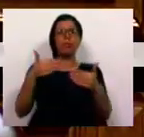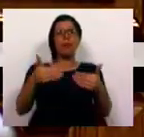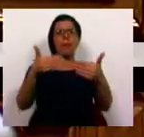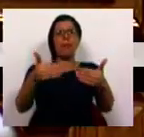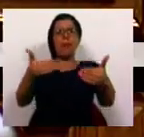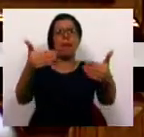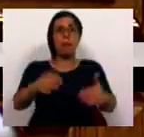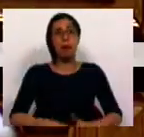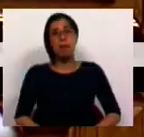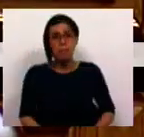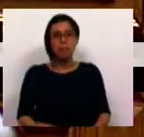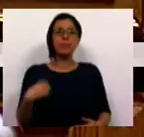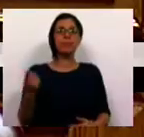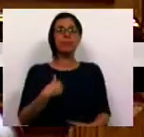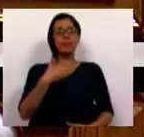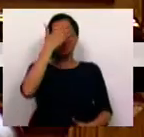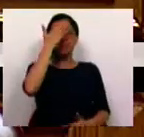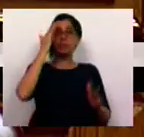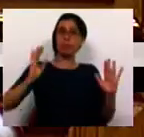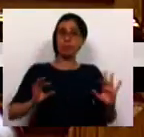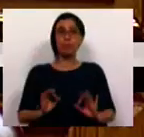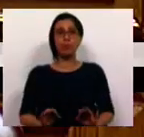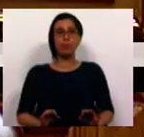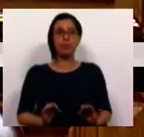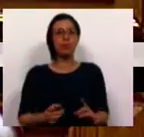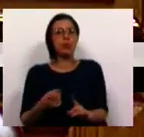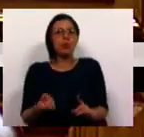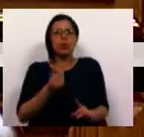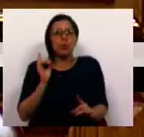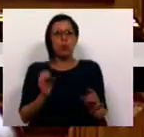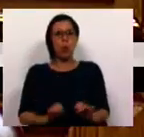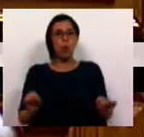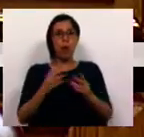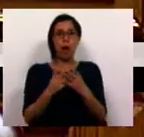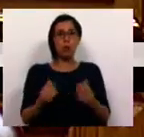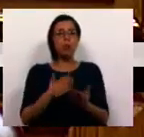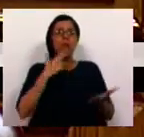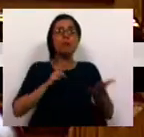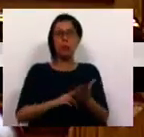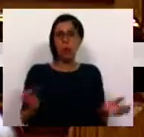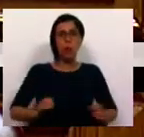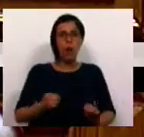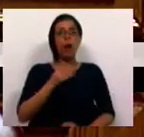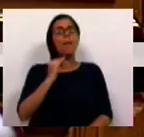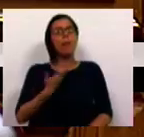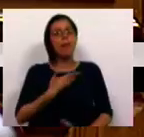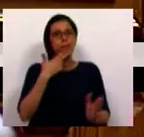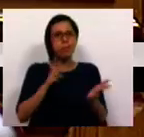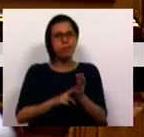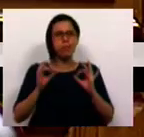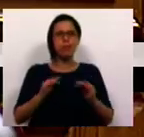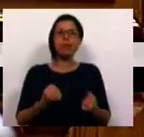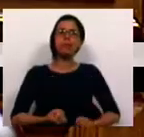frente. Efetivamente, nós consideramos que não são apresentadas soluções efetivas e o PSD, efetivamente,